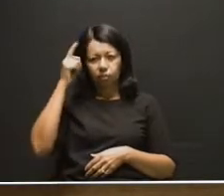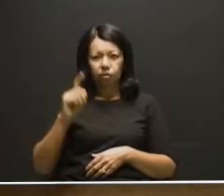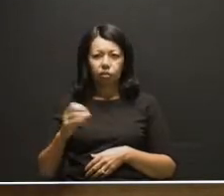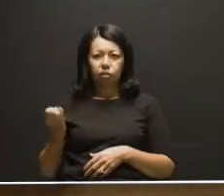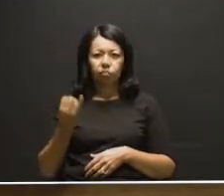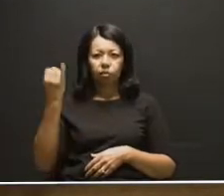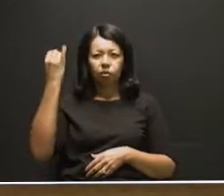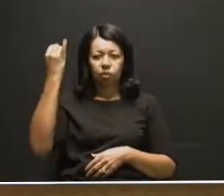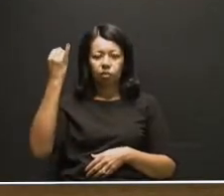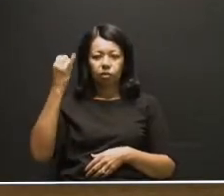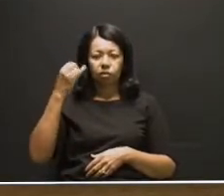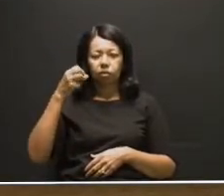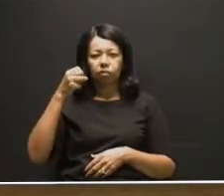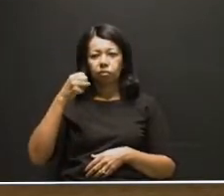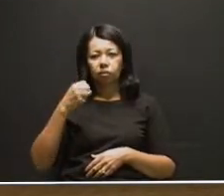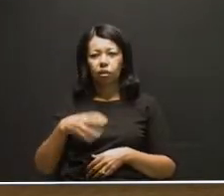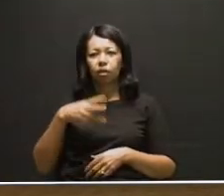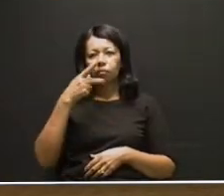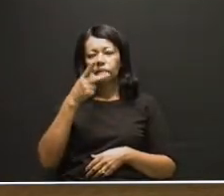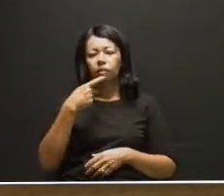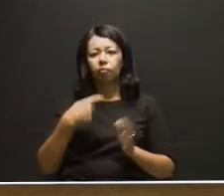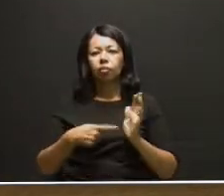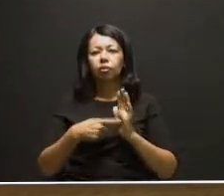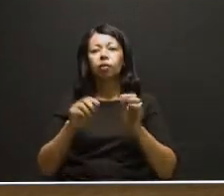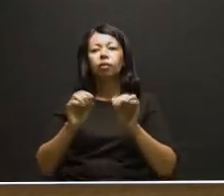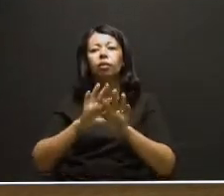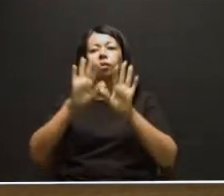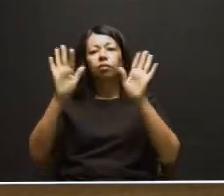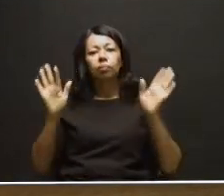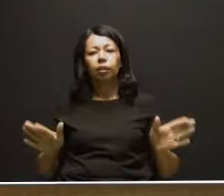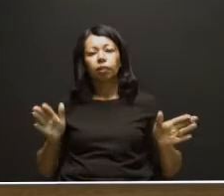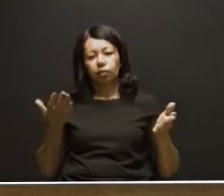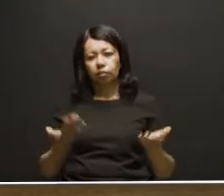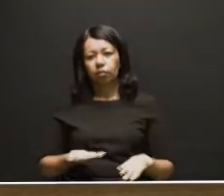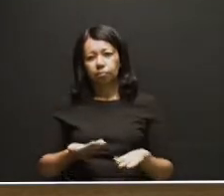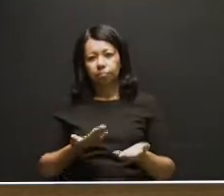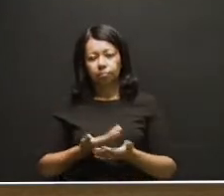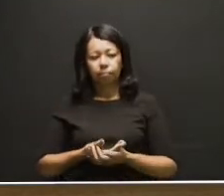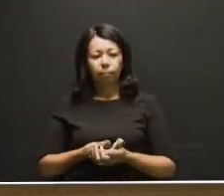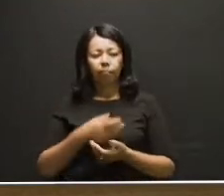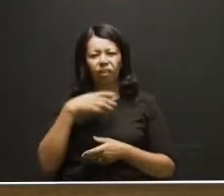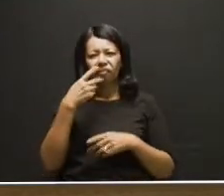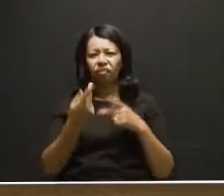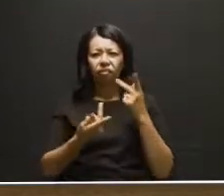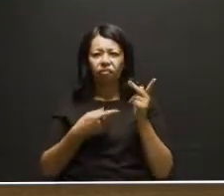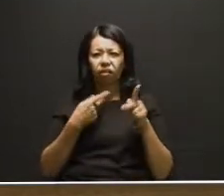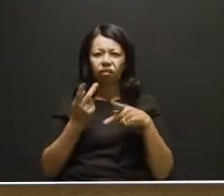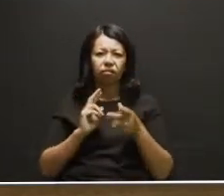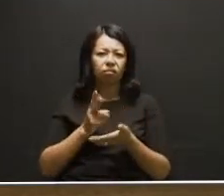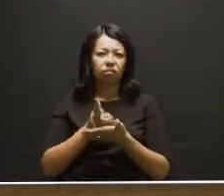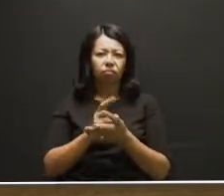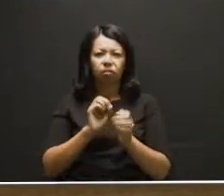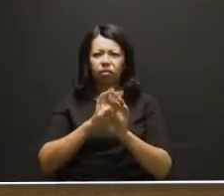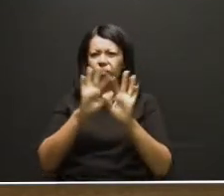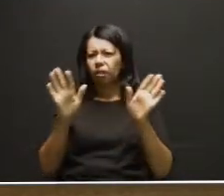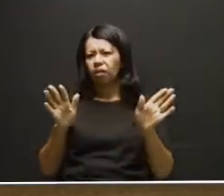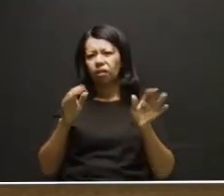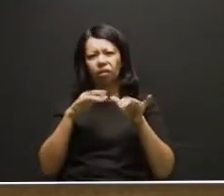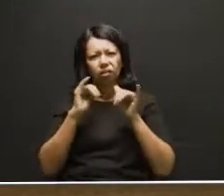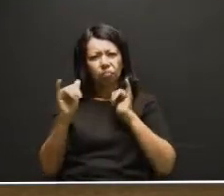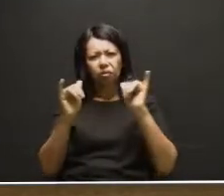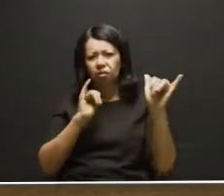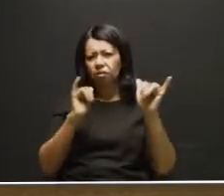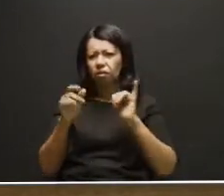é justamente se faz isso na questão da transparência a gente fala tanto em transparência em da publicidade